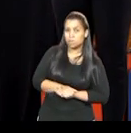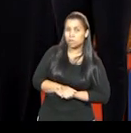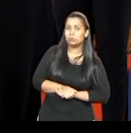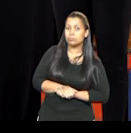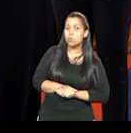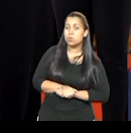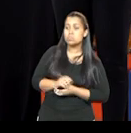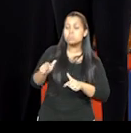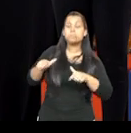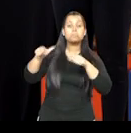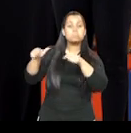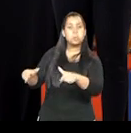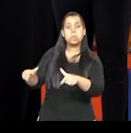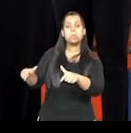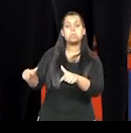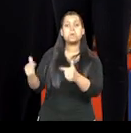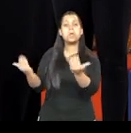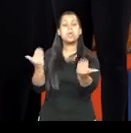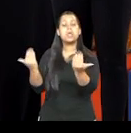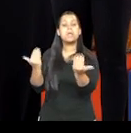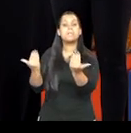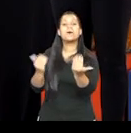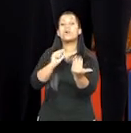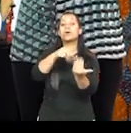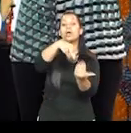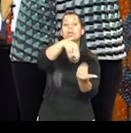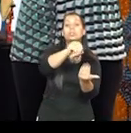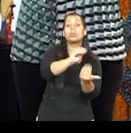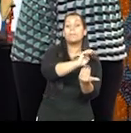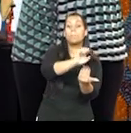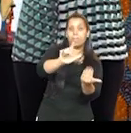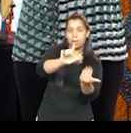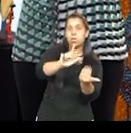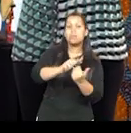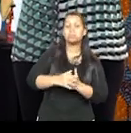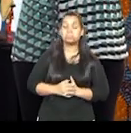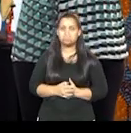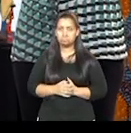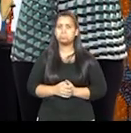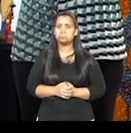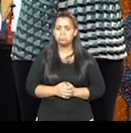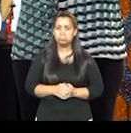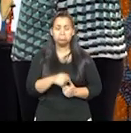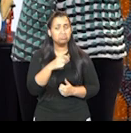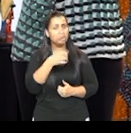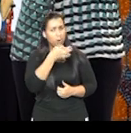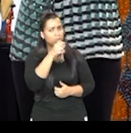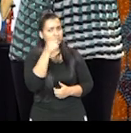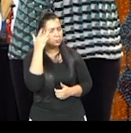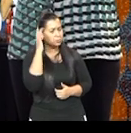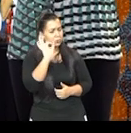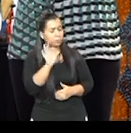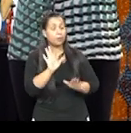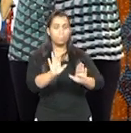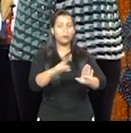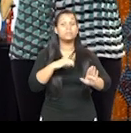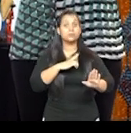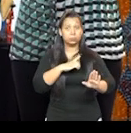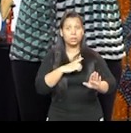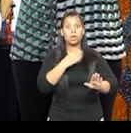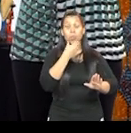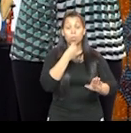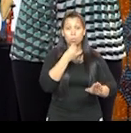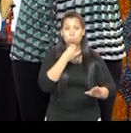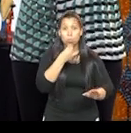na geografia que é comparado ao Nobel da Literatura. Isso mesmo, eu acho que vocês não sabiam, mas nós temos um geógrafo